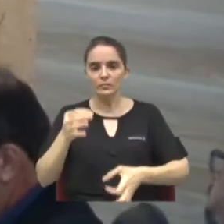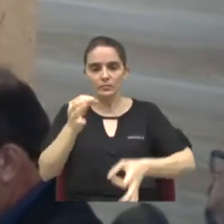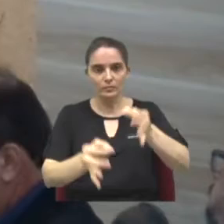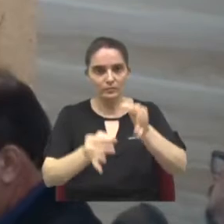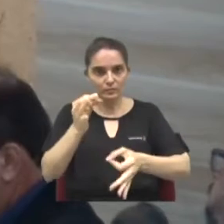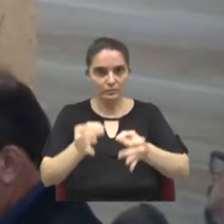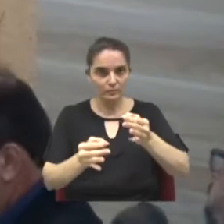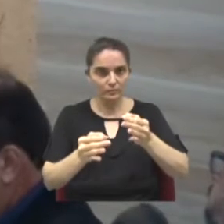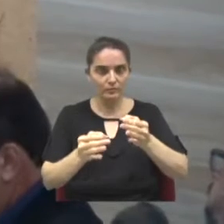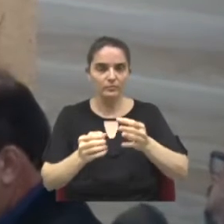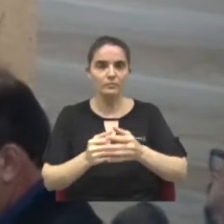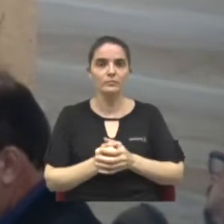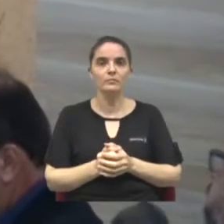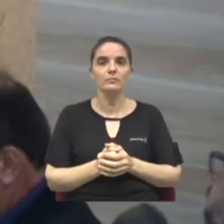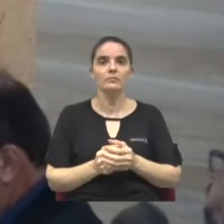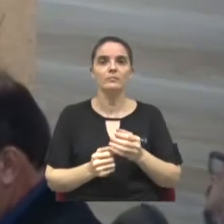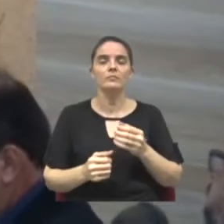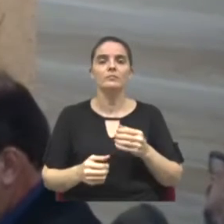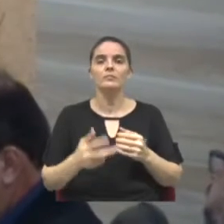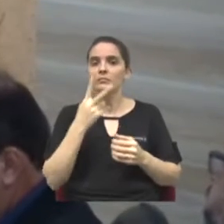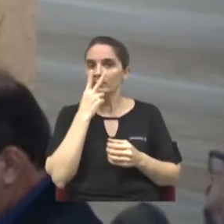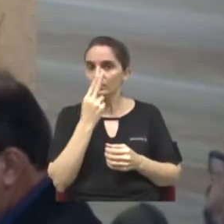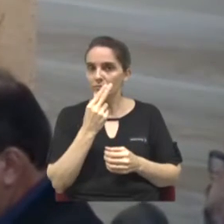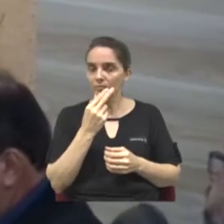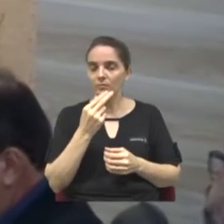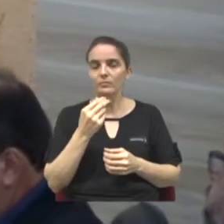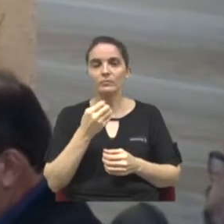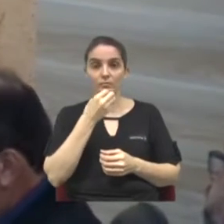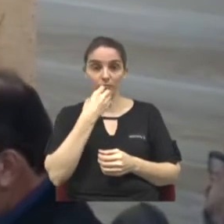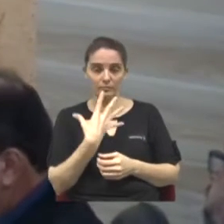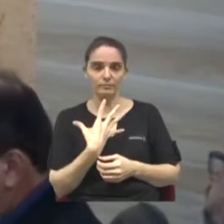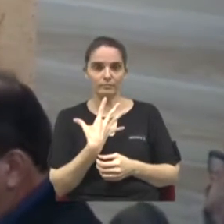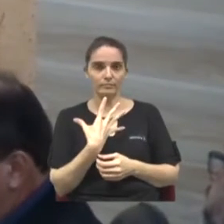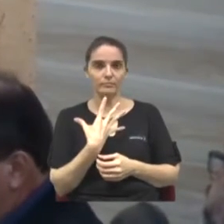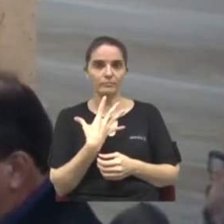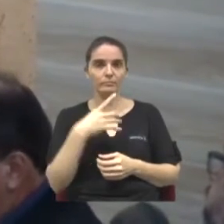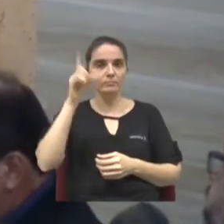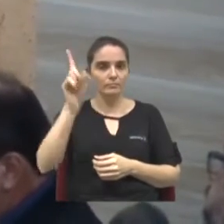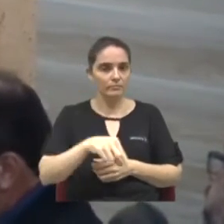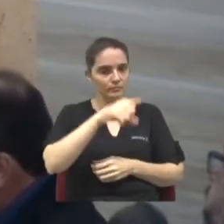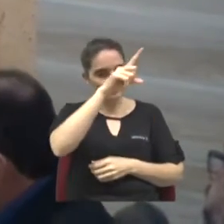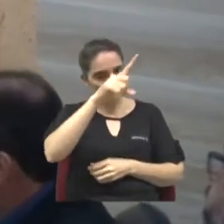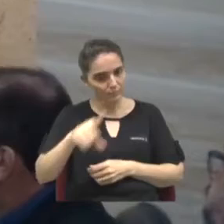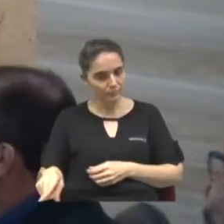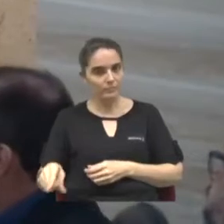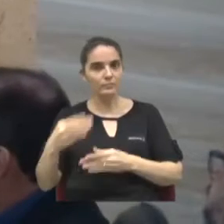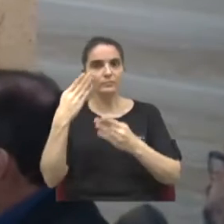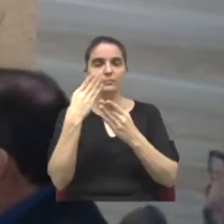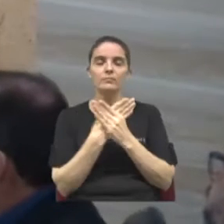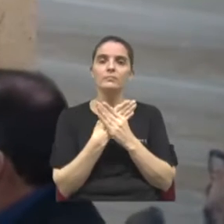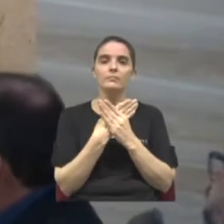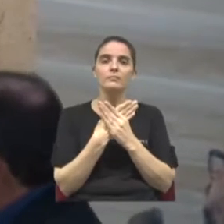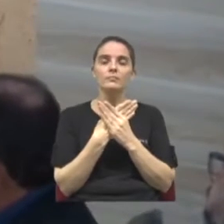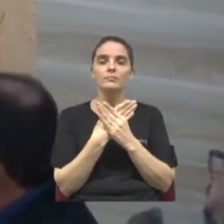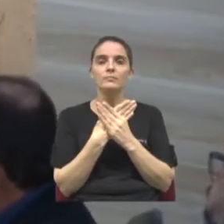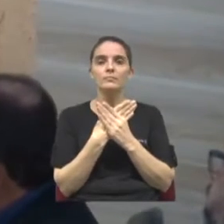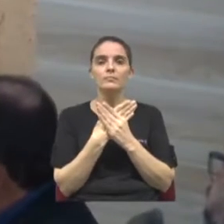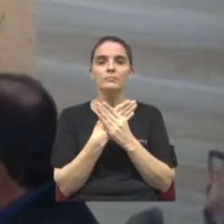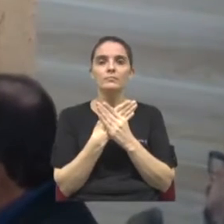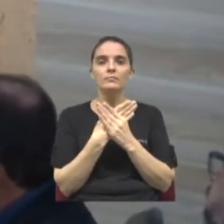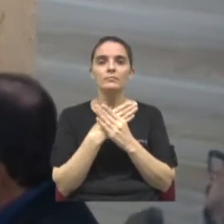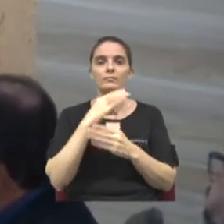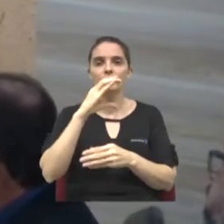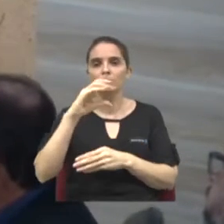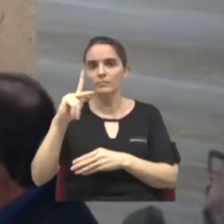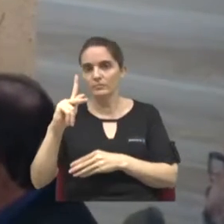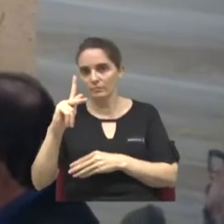de segurança e deu parecer favorável à anulação do processo da CP